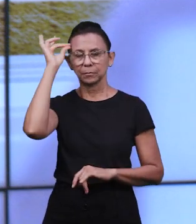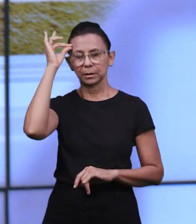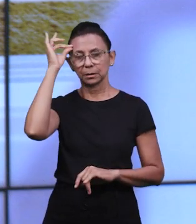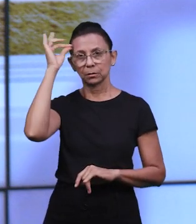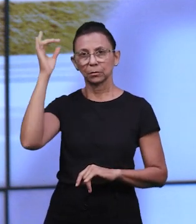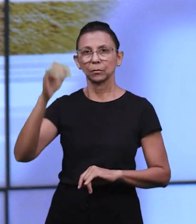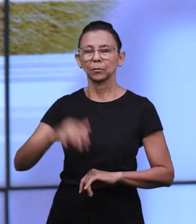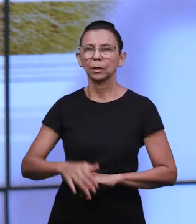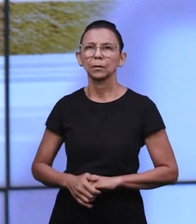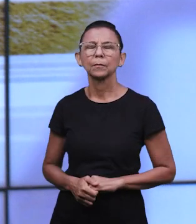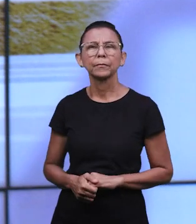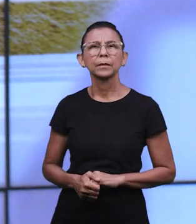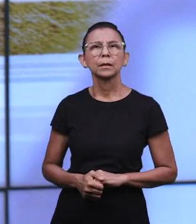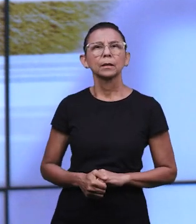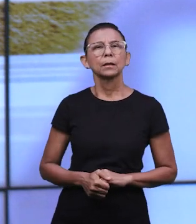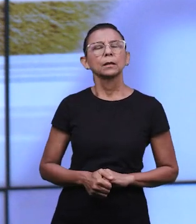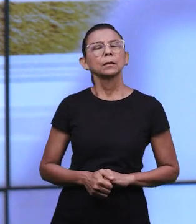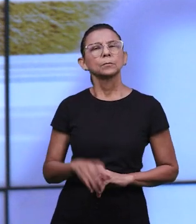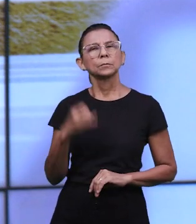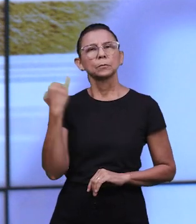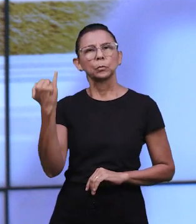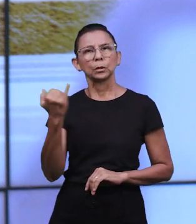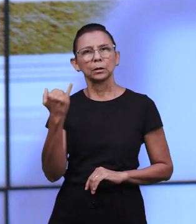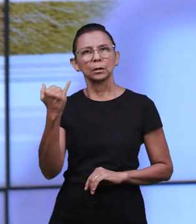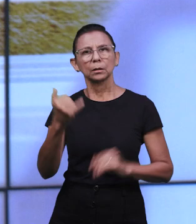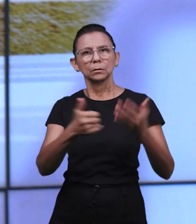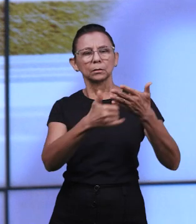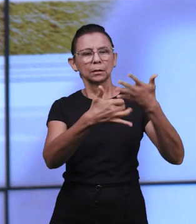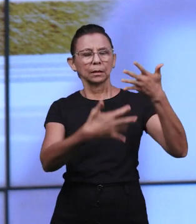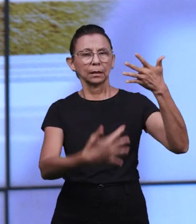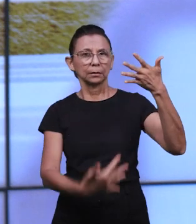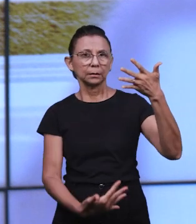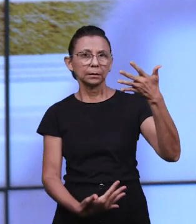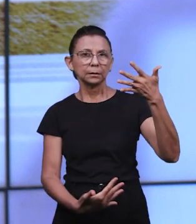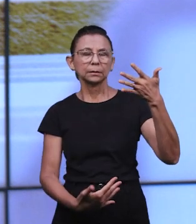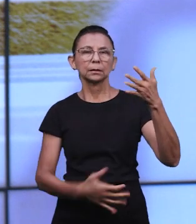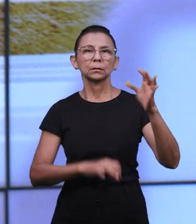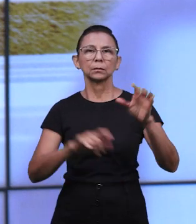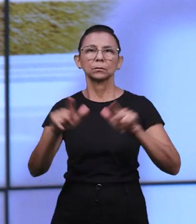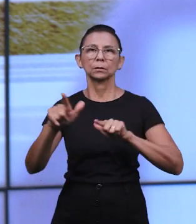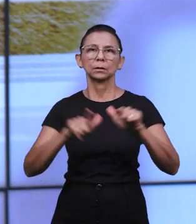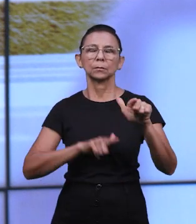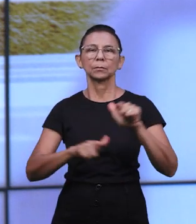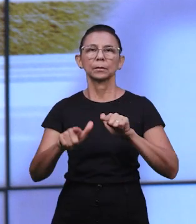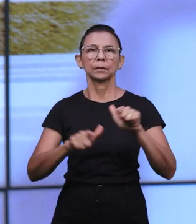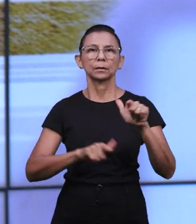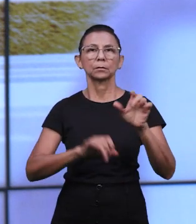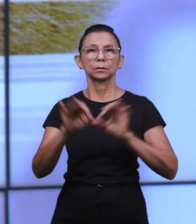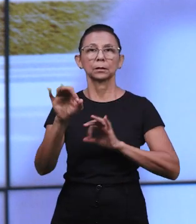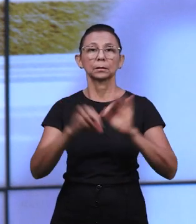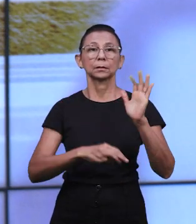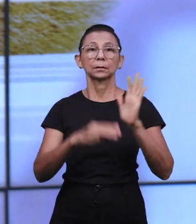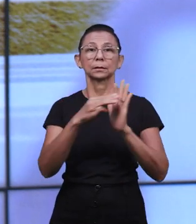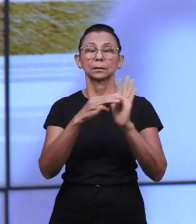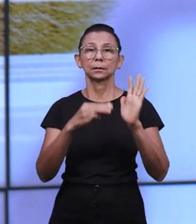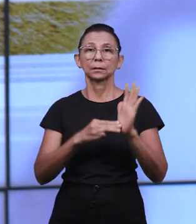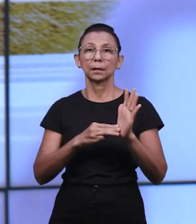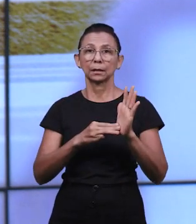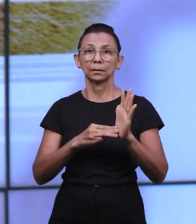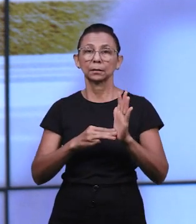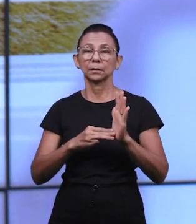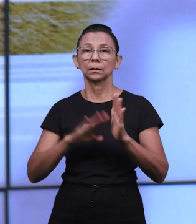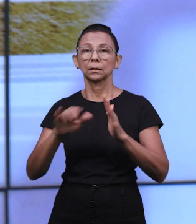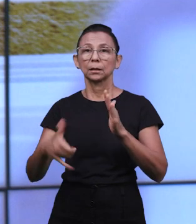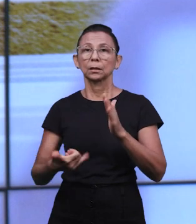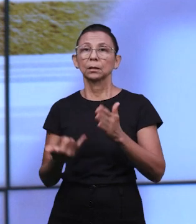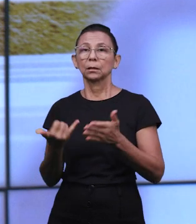assistiu, propomos que acesse a playlist do Grupo de Trabalho Organização e Método no canal oficial da Igreja Cristã Maranata